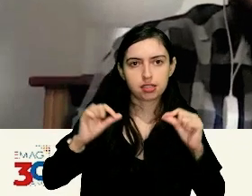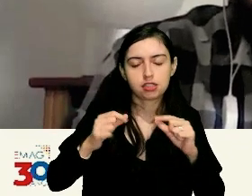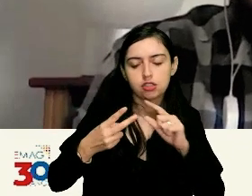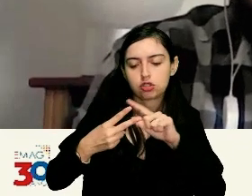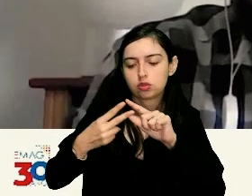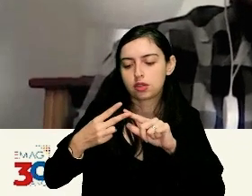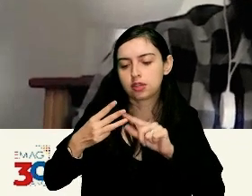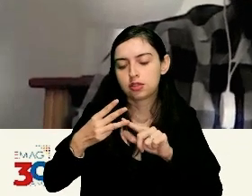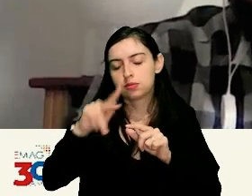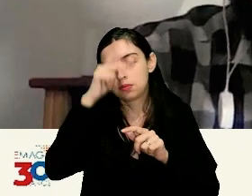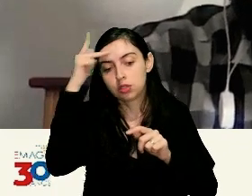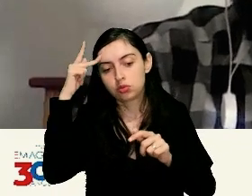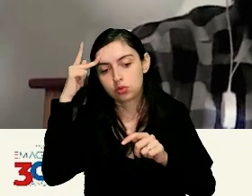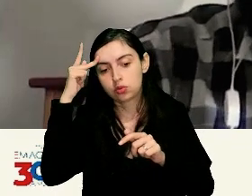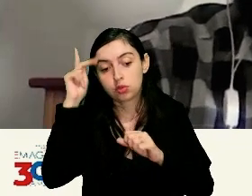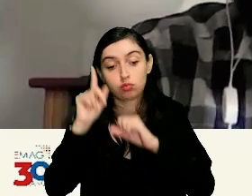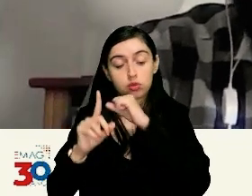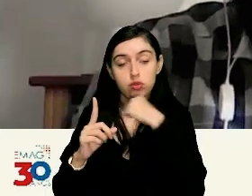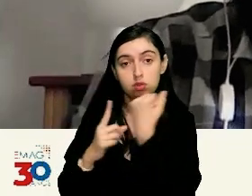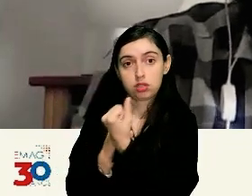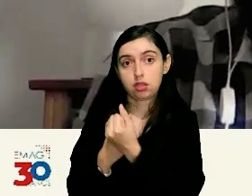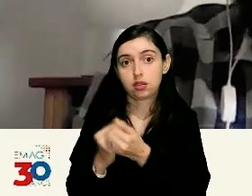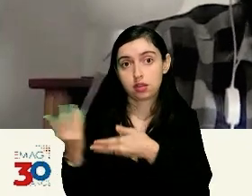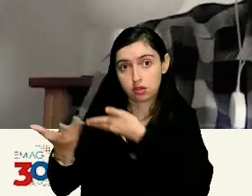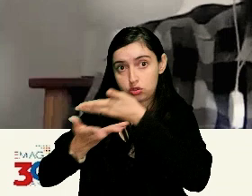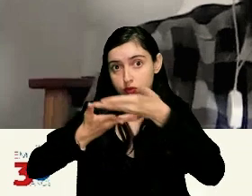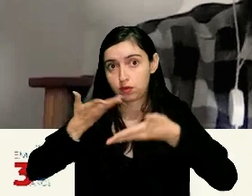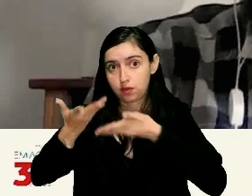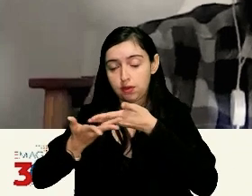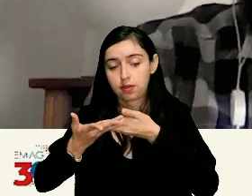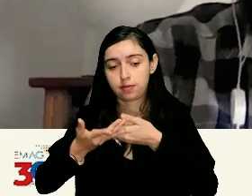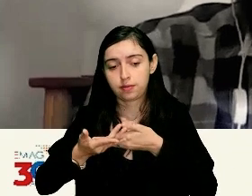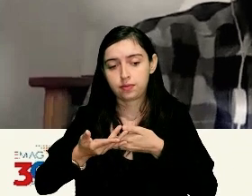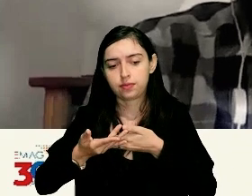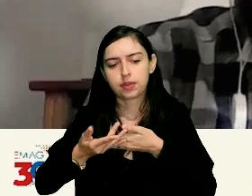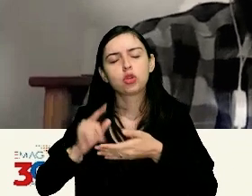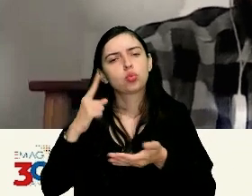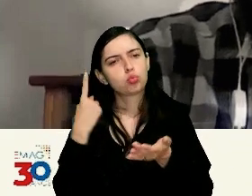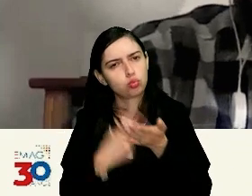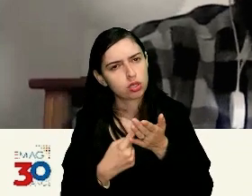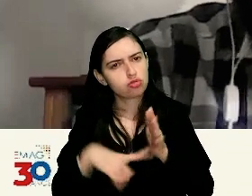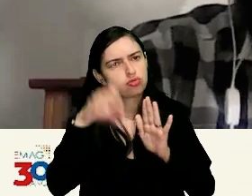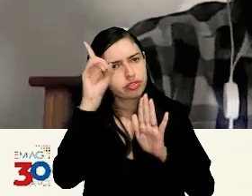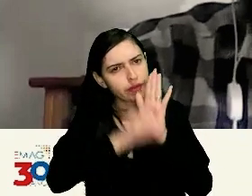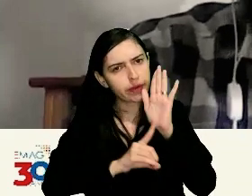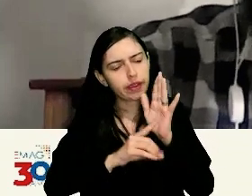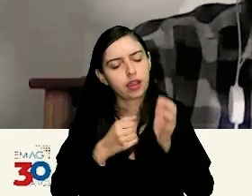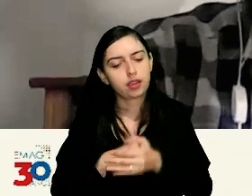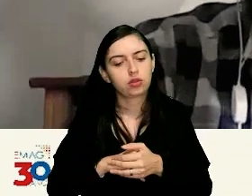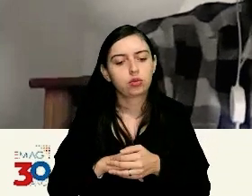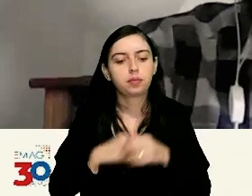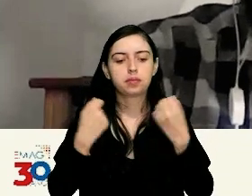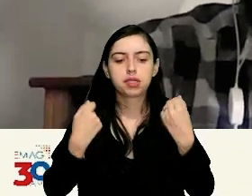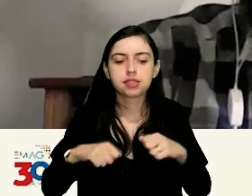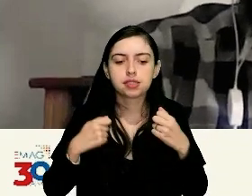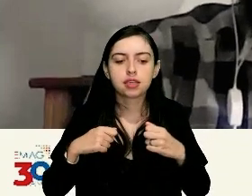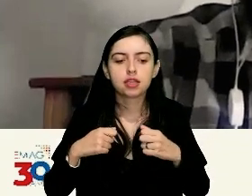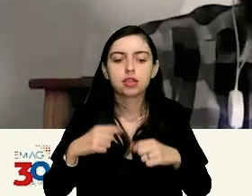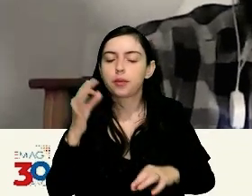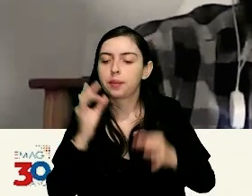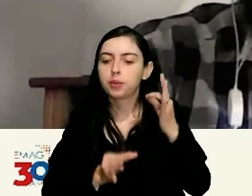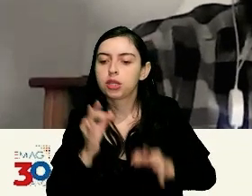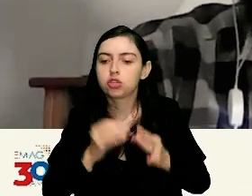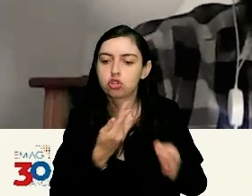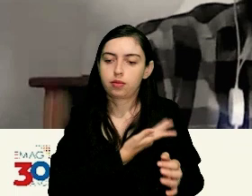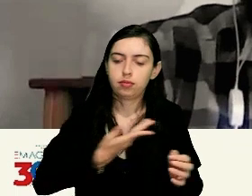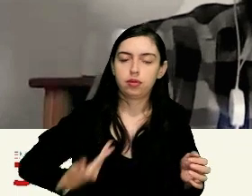sociedade civil se envolvendo nisso, então exigindo seus direitos, né? A gente precisa de política pública. Como eu falei, enquanto a gente